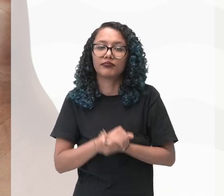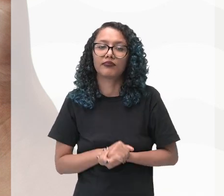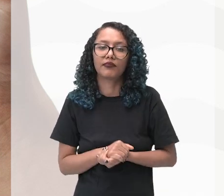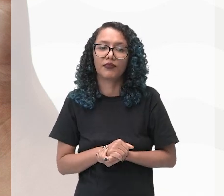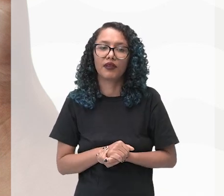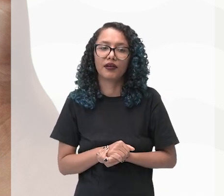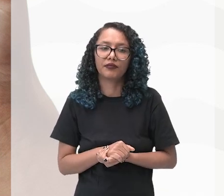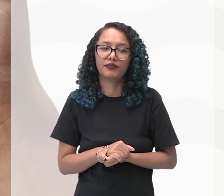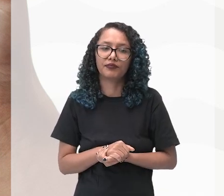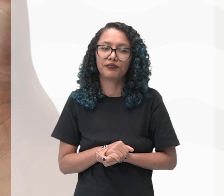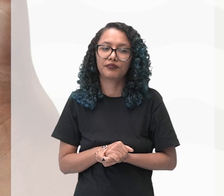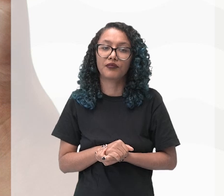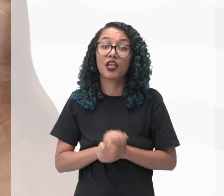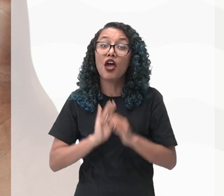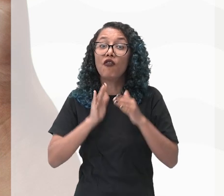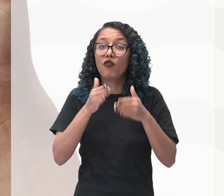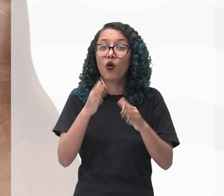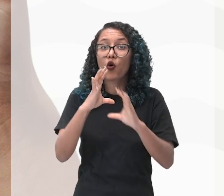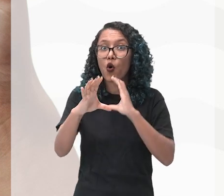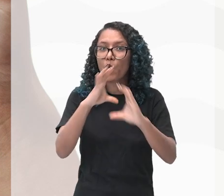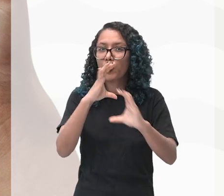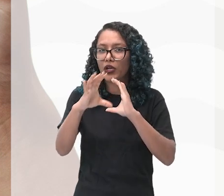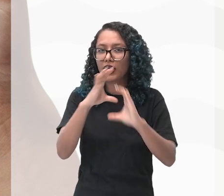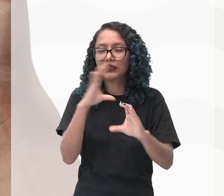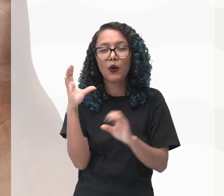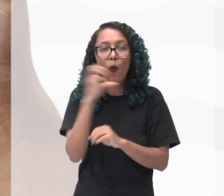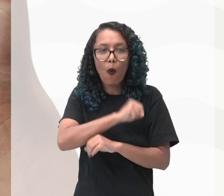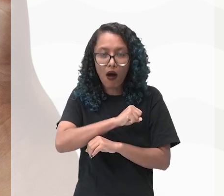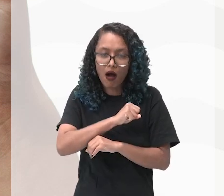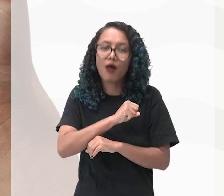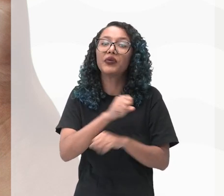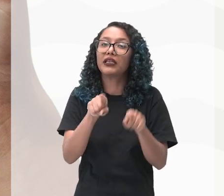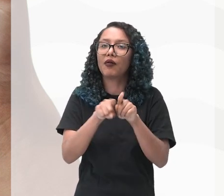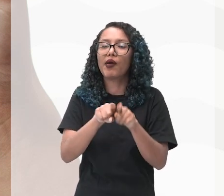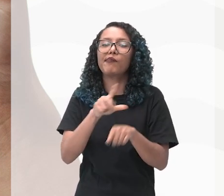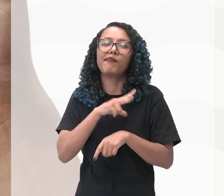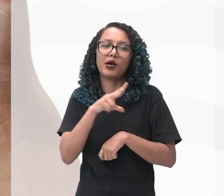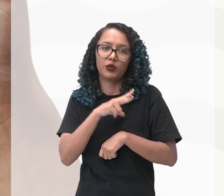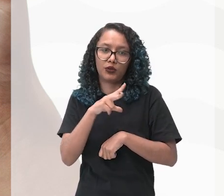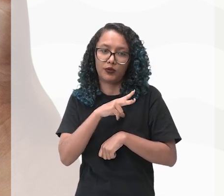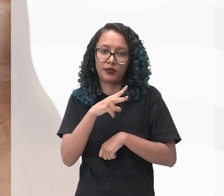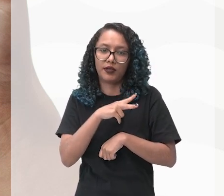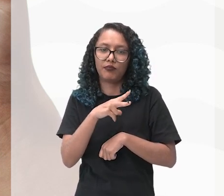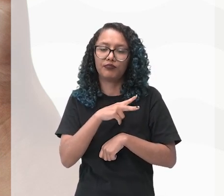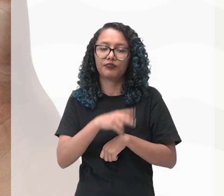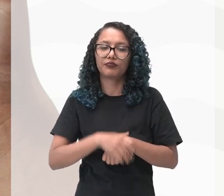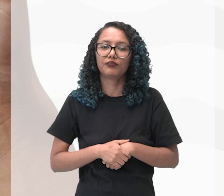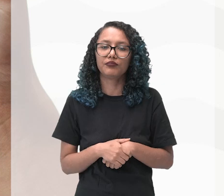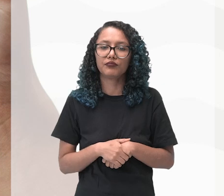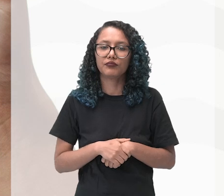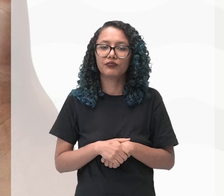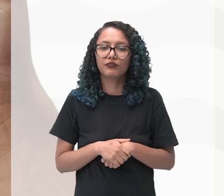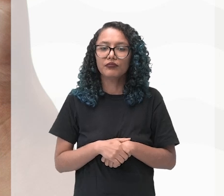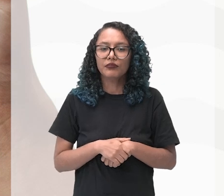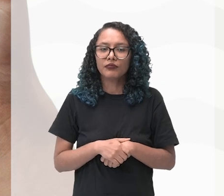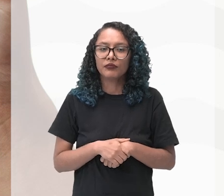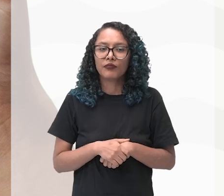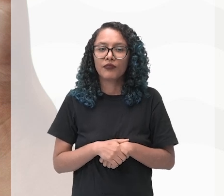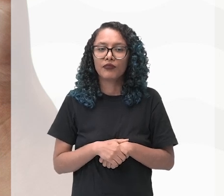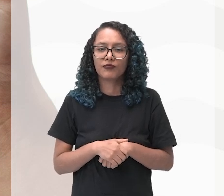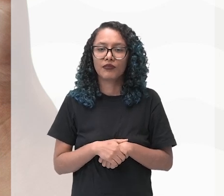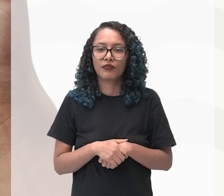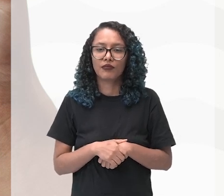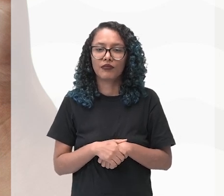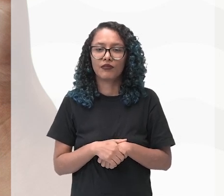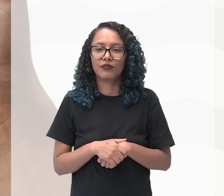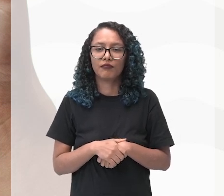Facebook. Essas redes são focadas na comunicação rápida e pessoal. Então, nós temos